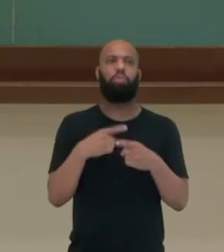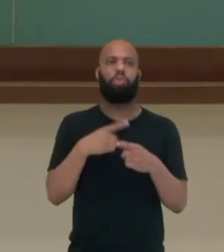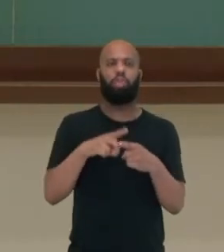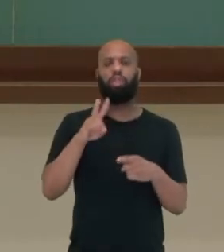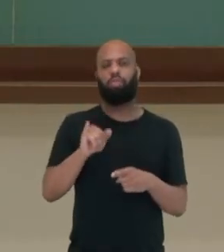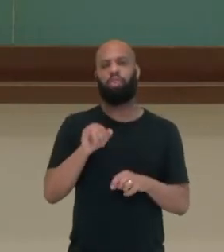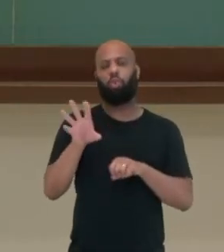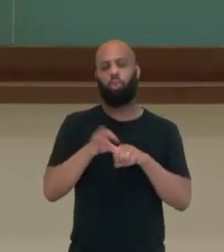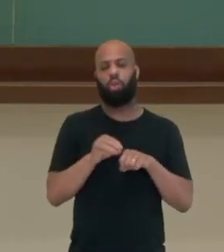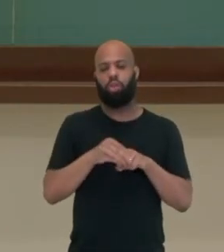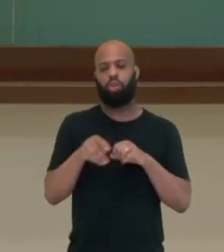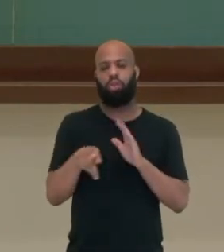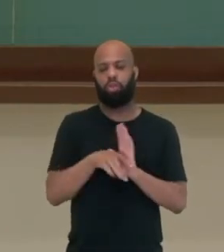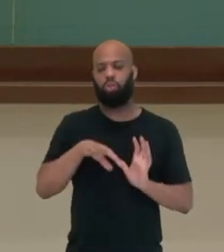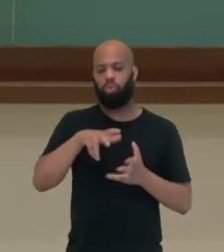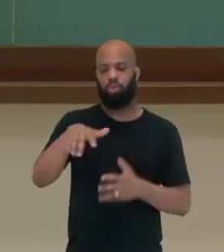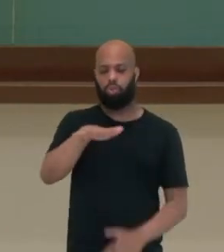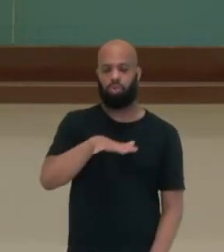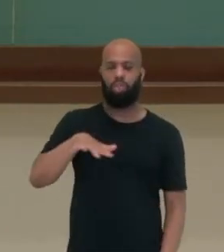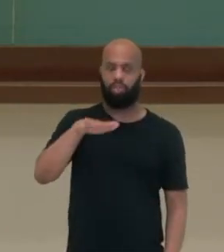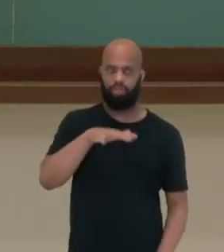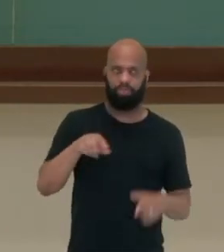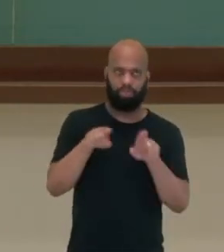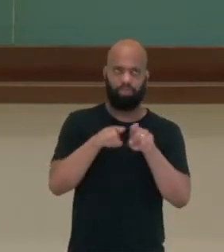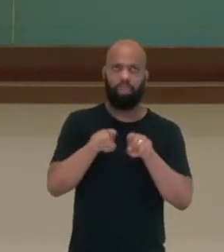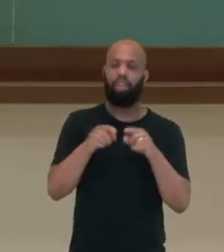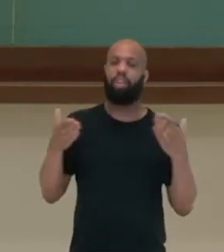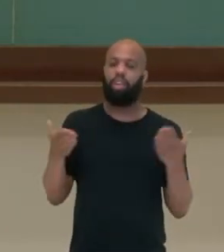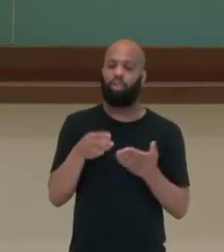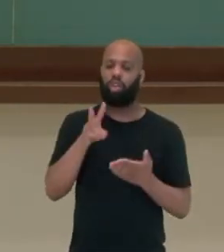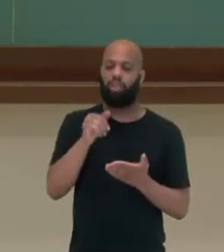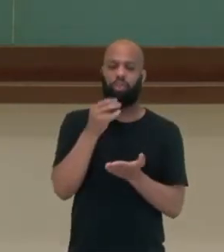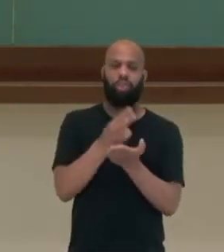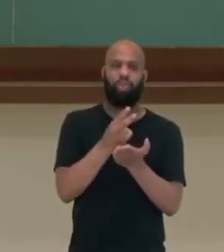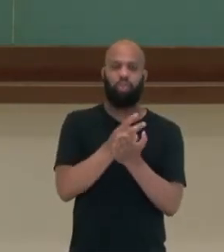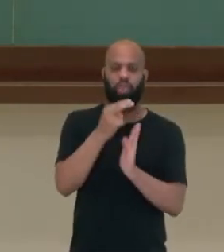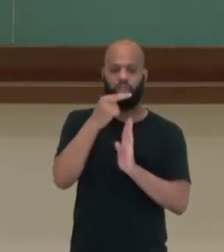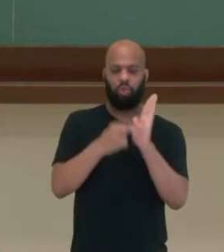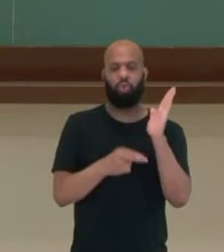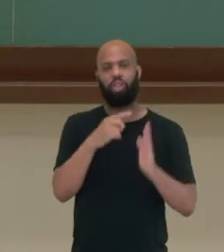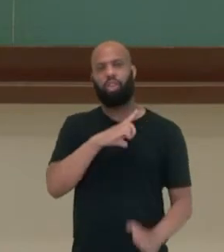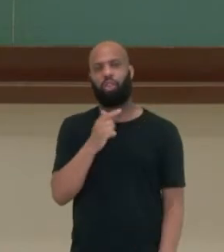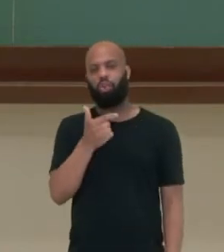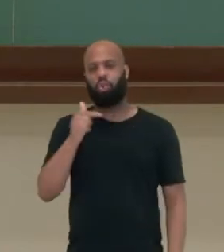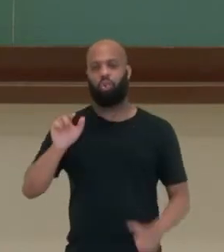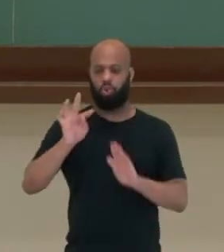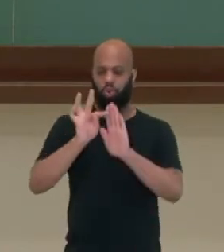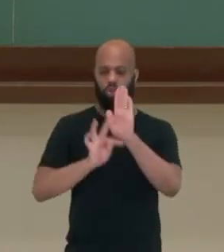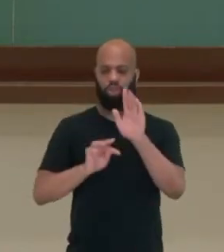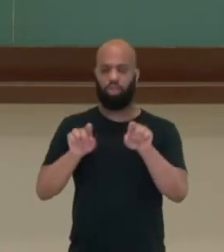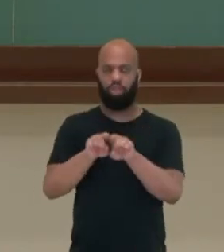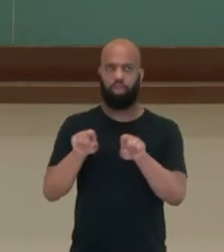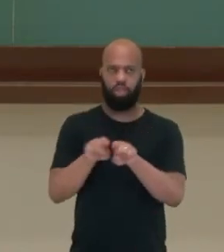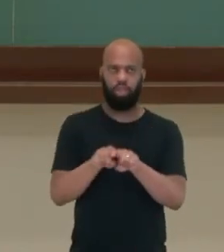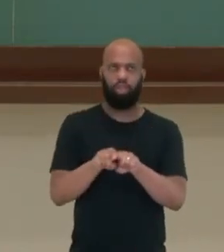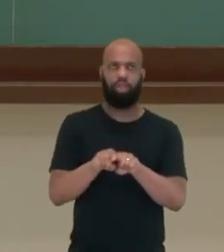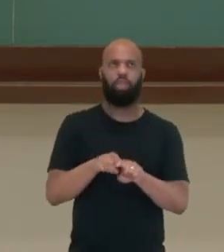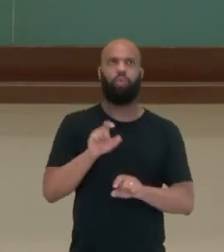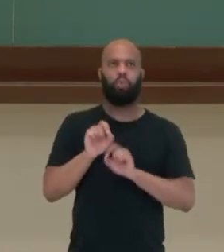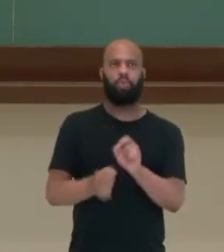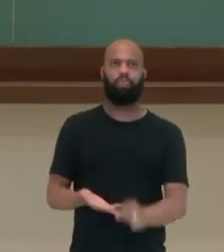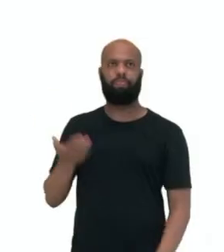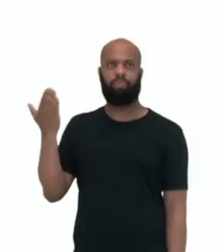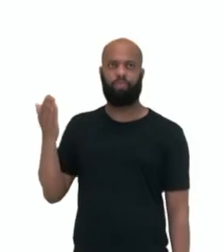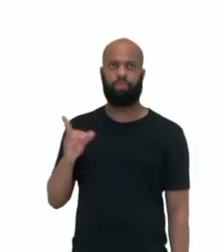de mundo mais amplo. Vamos continuar a leitura aqui agora de um outro texto, né? Do Dom